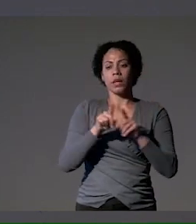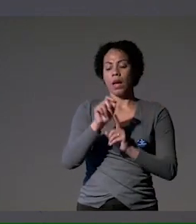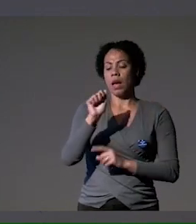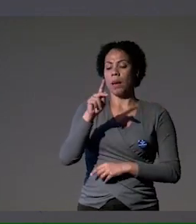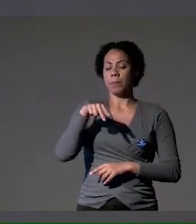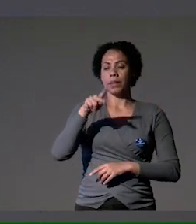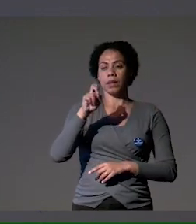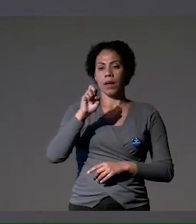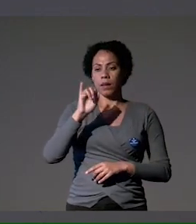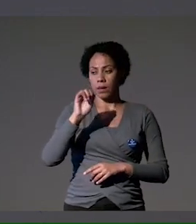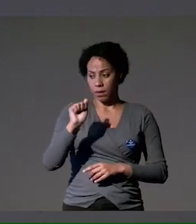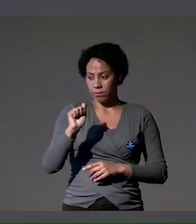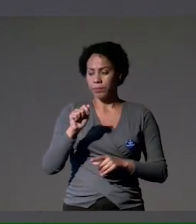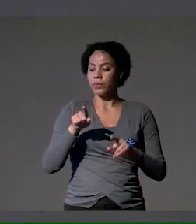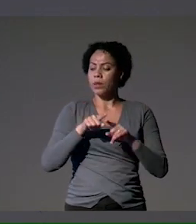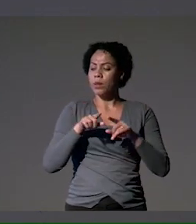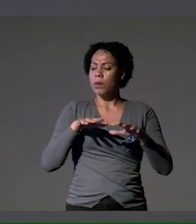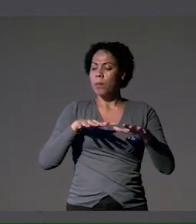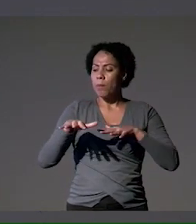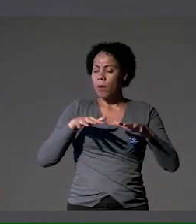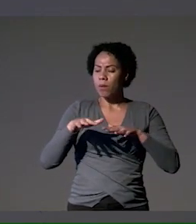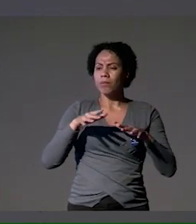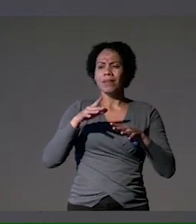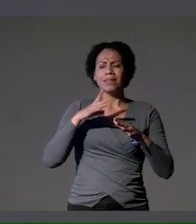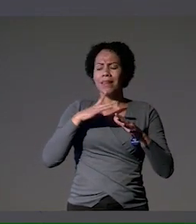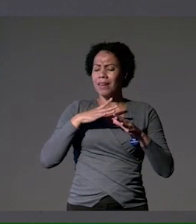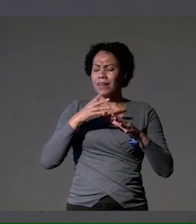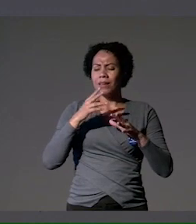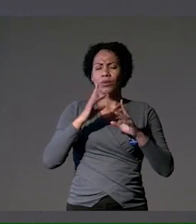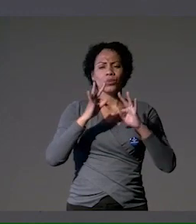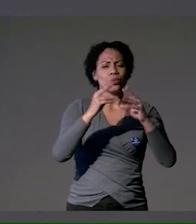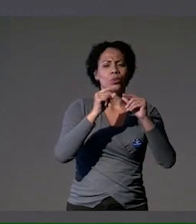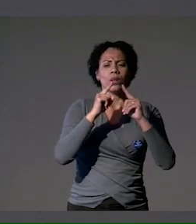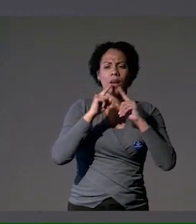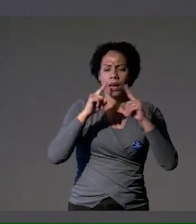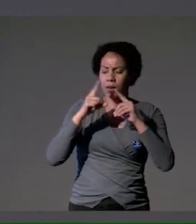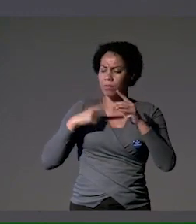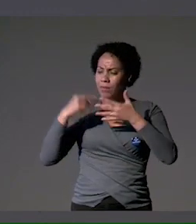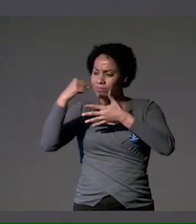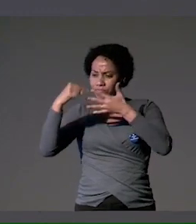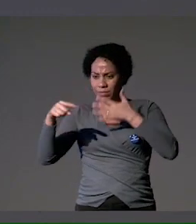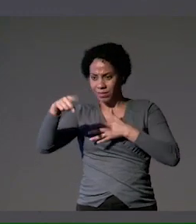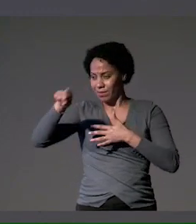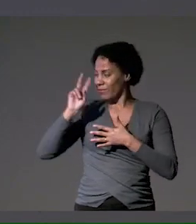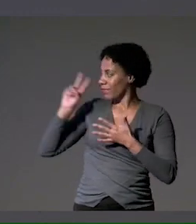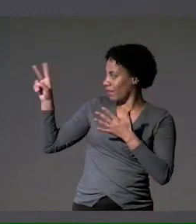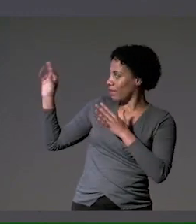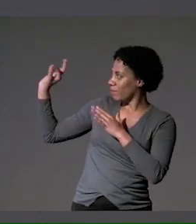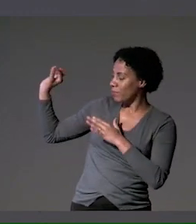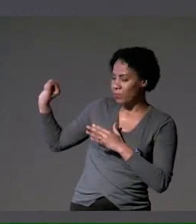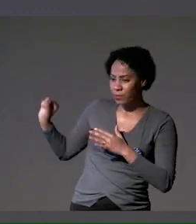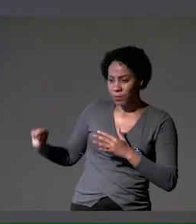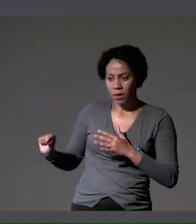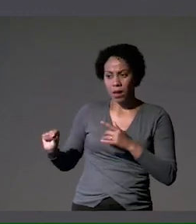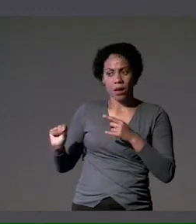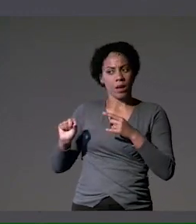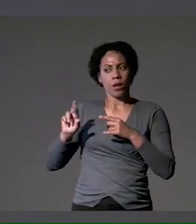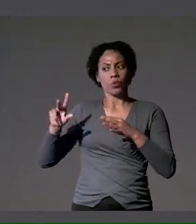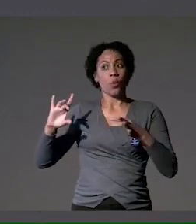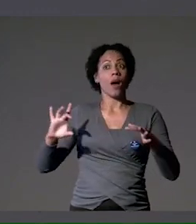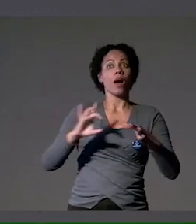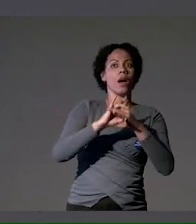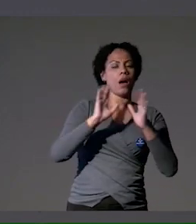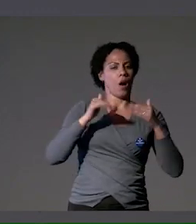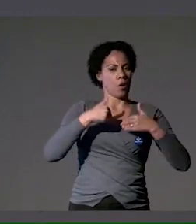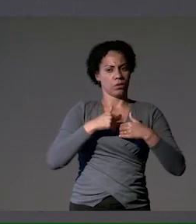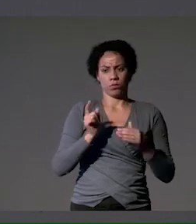do sono, movimentos periódicos do membro, ou seja, todas essas queixas que vocês estão vendo aqui, elas não são necessariamente associadas com o